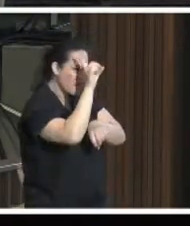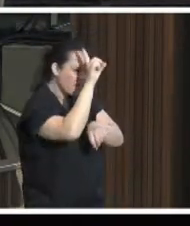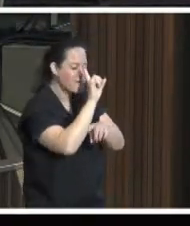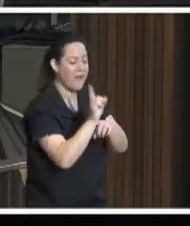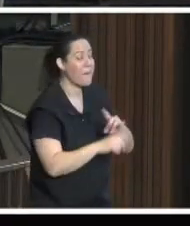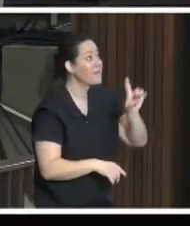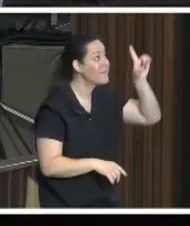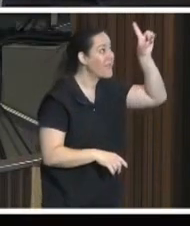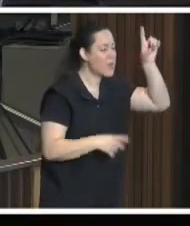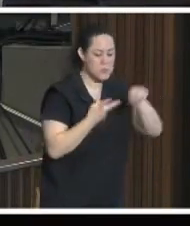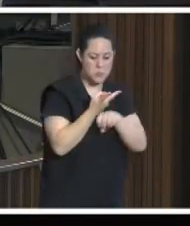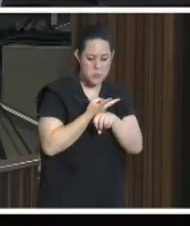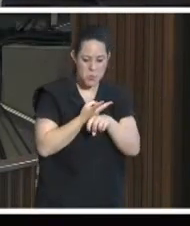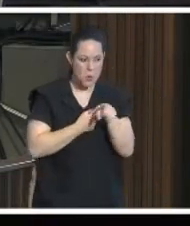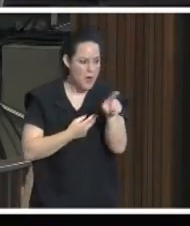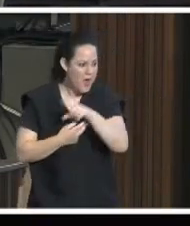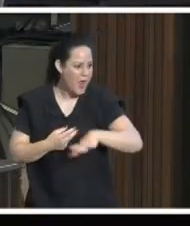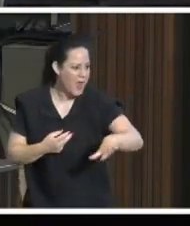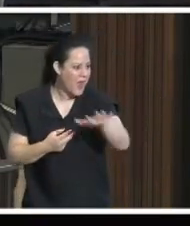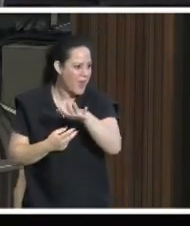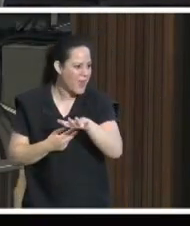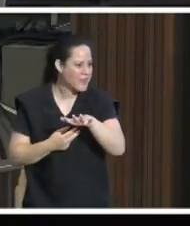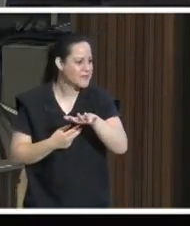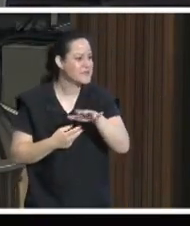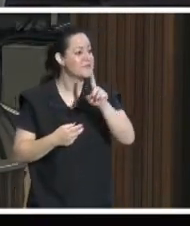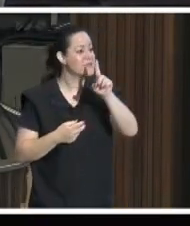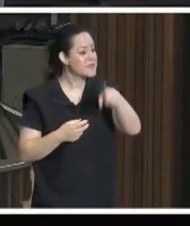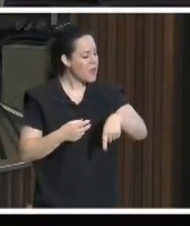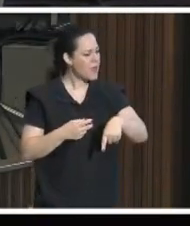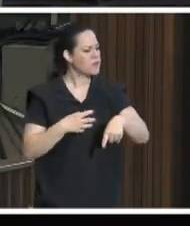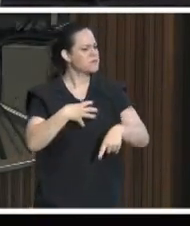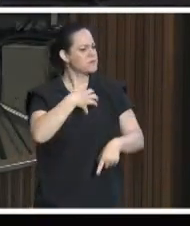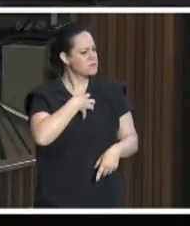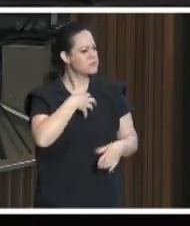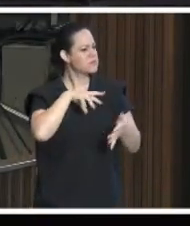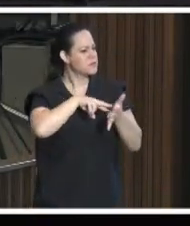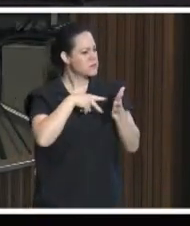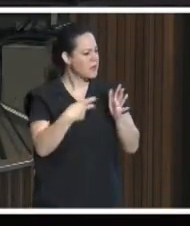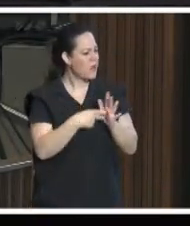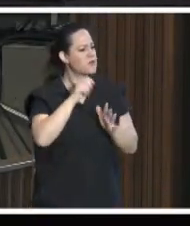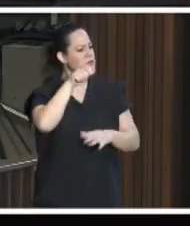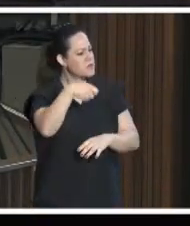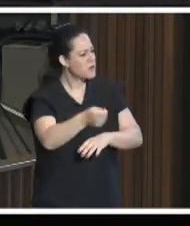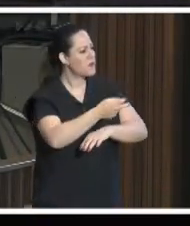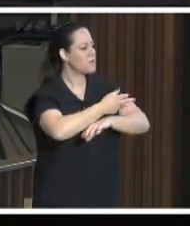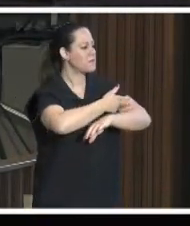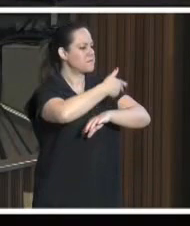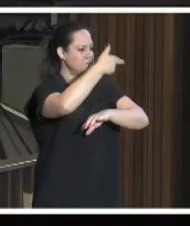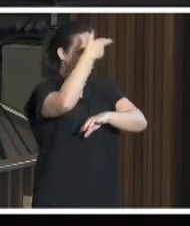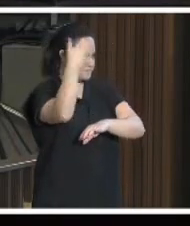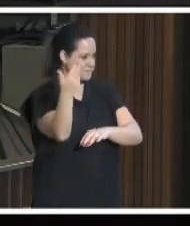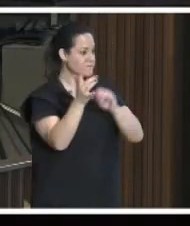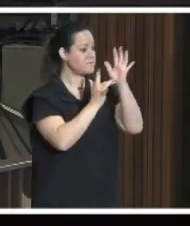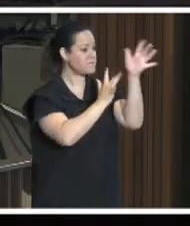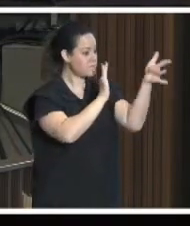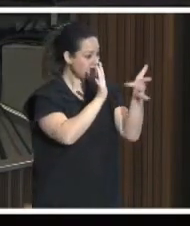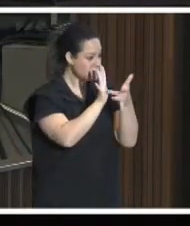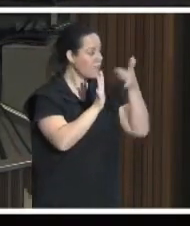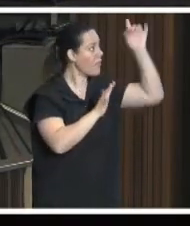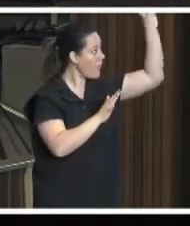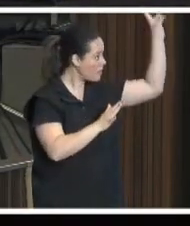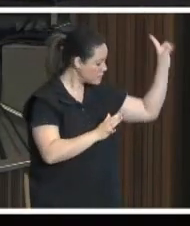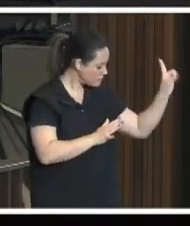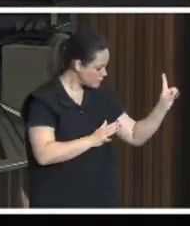os pastores. E este é o grande sentido da mensagem do Natal. Jesus veio